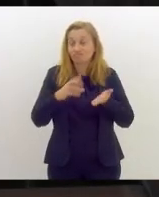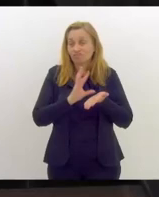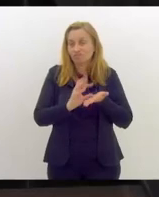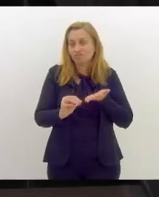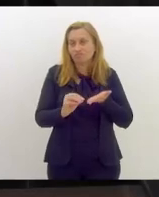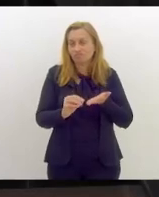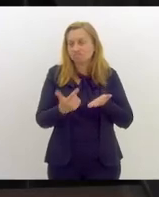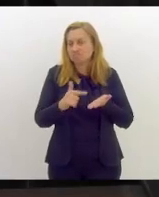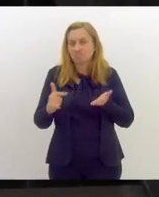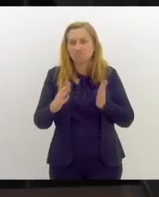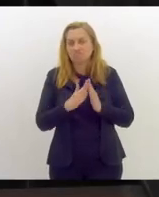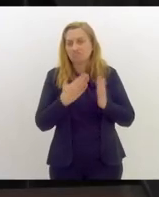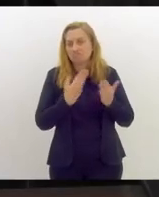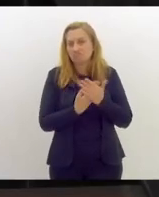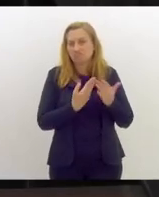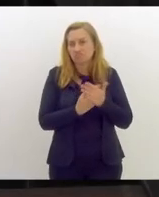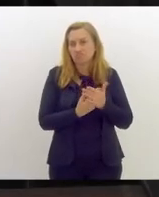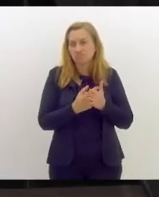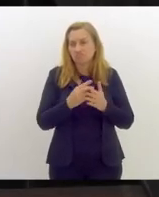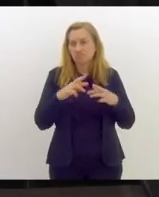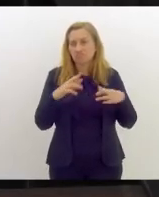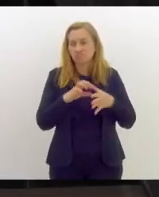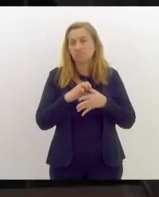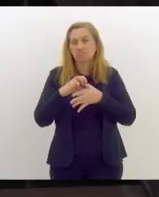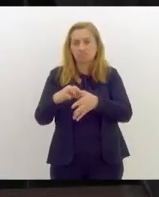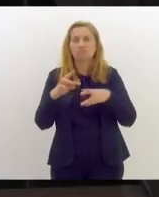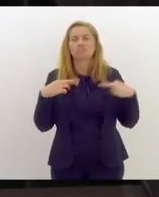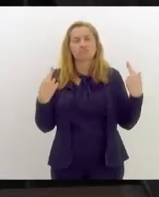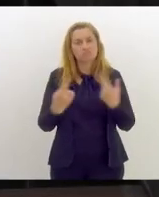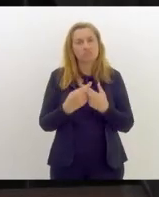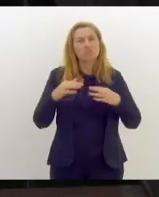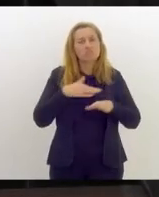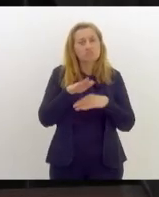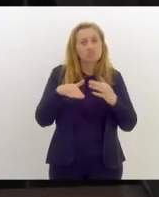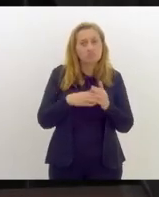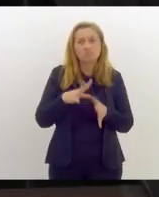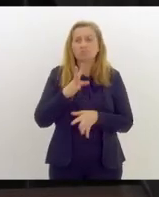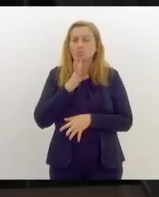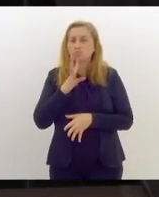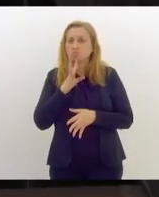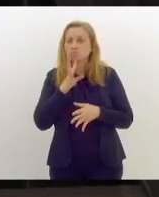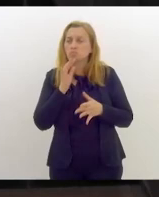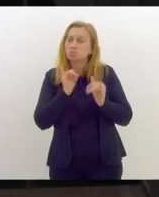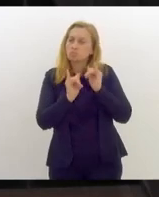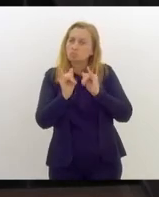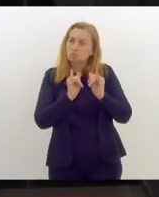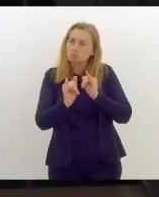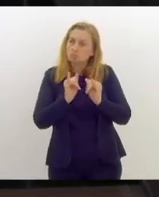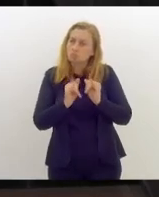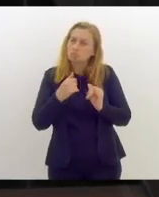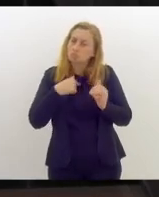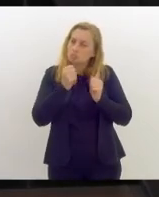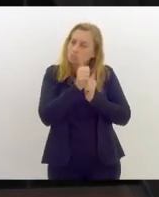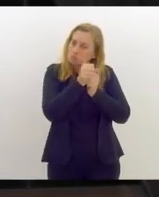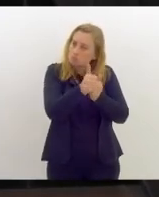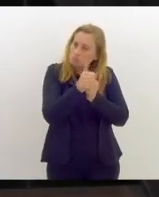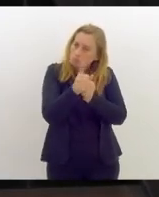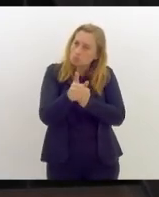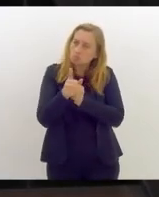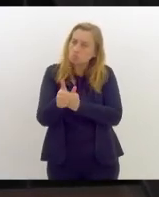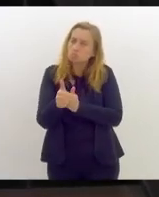colégio líderes né para que todos nós pudéssemos conhecer os dados né eu acompanhei